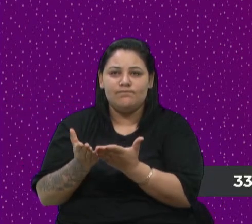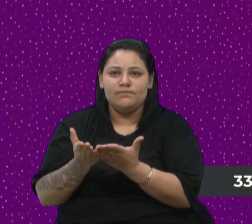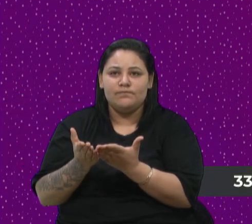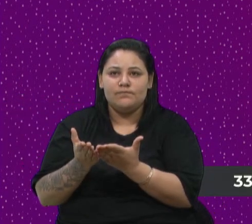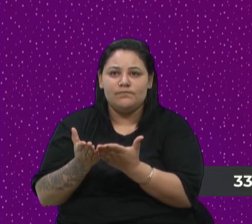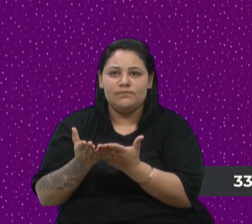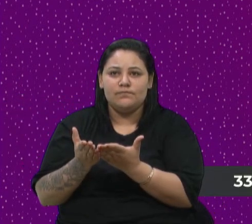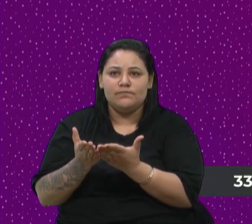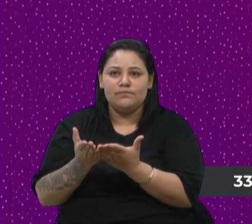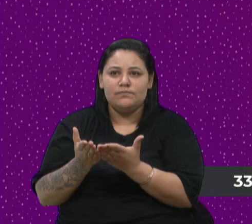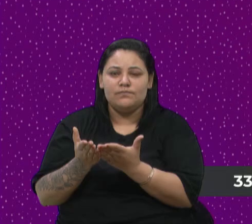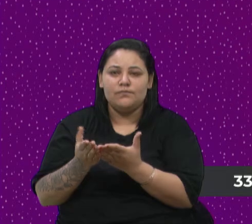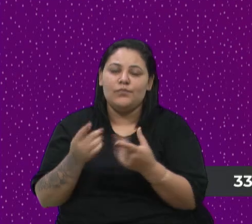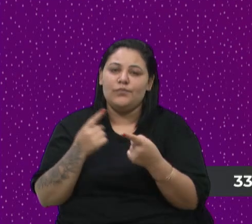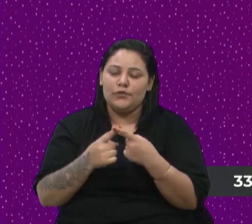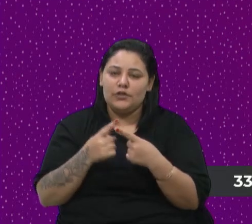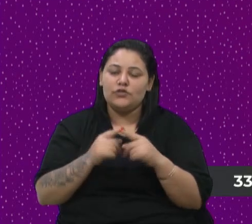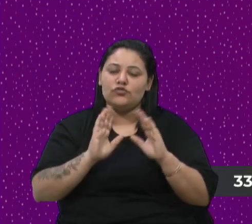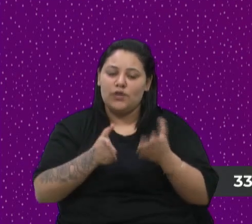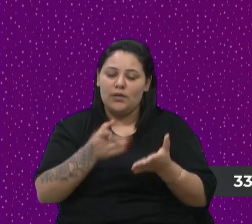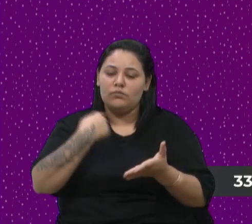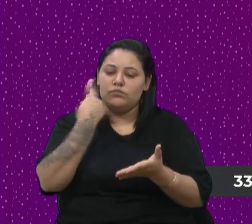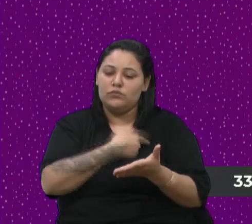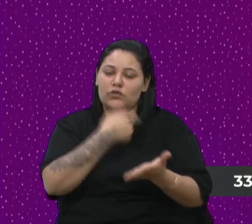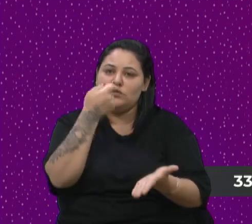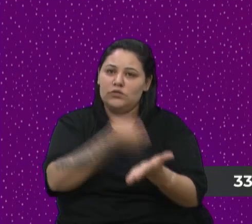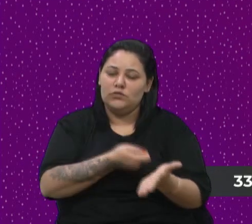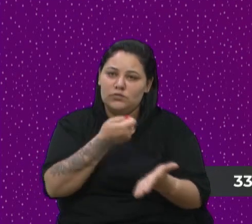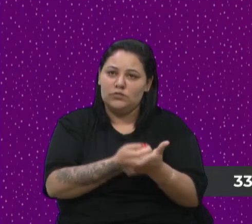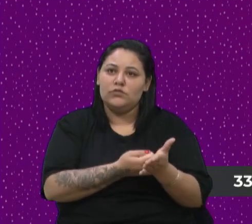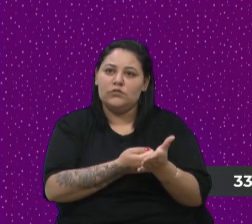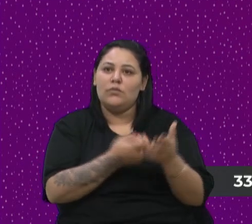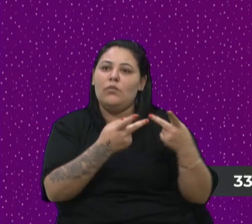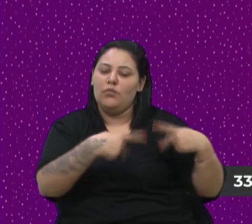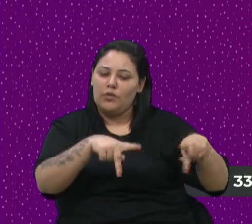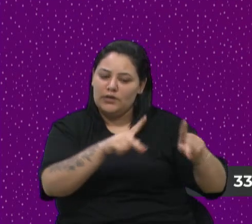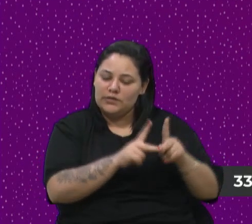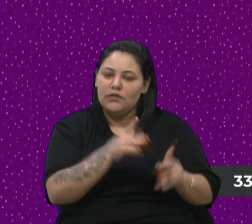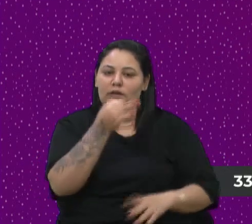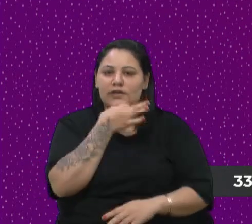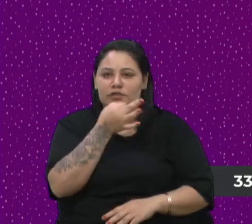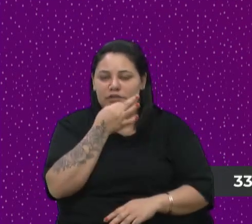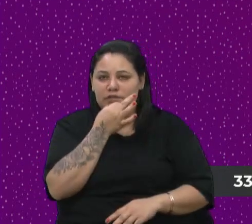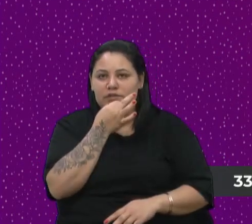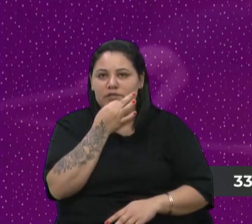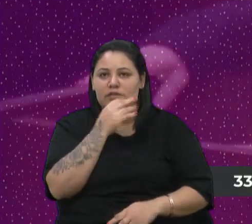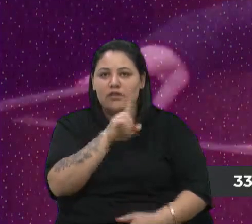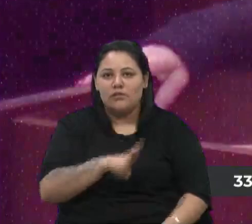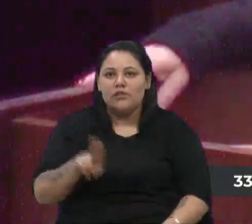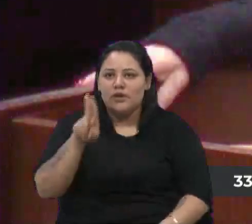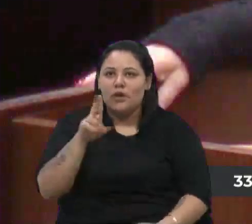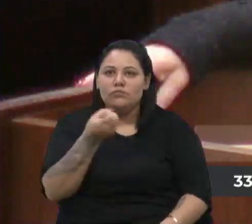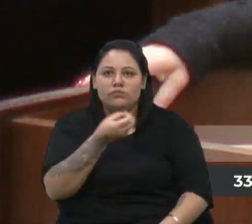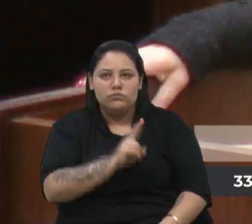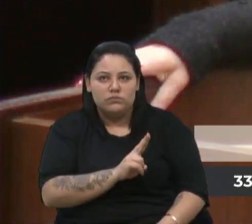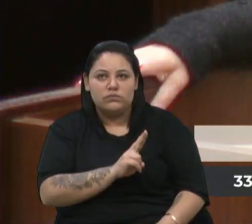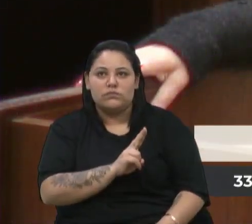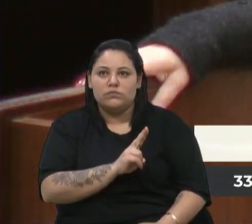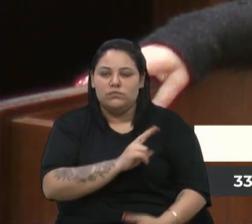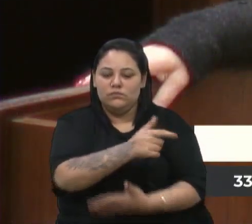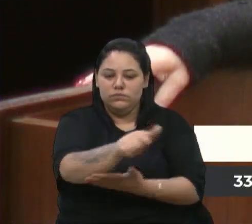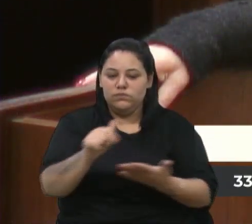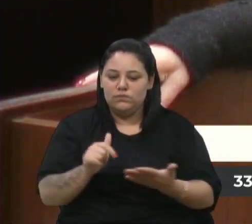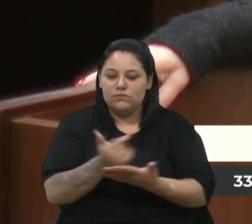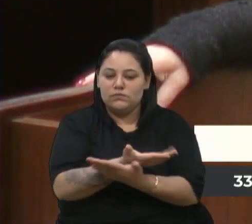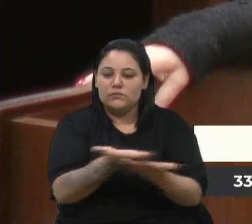caindo de maduro, né? A nossa luta, a luta da população caxiense, seja na universidade, seja em outros